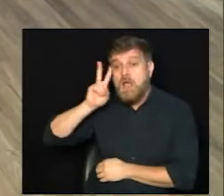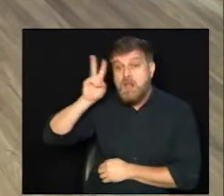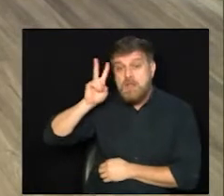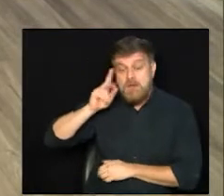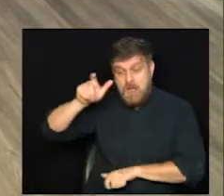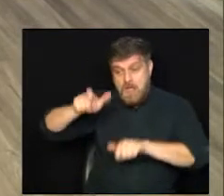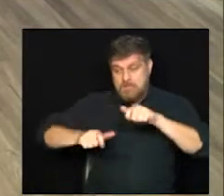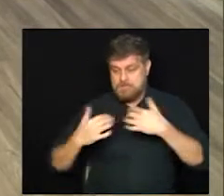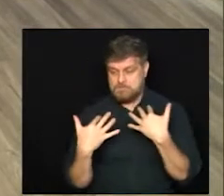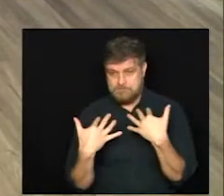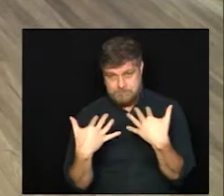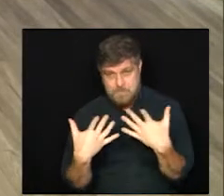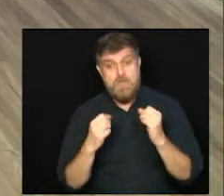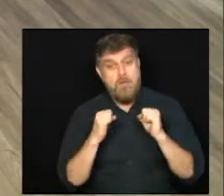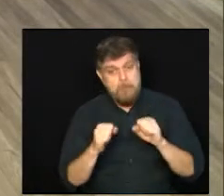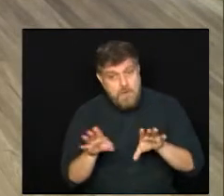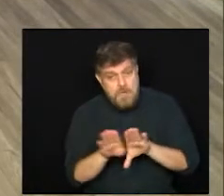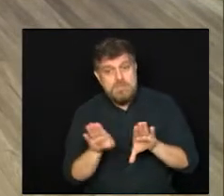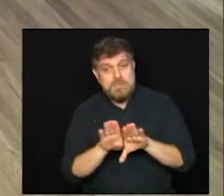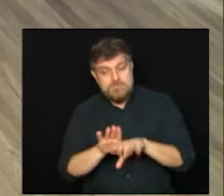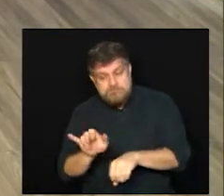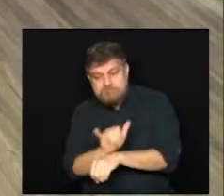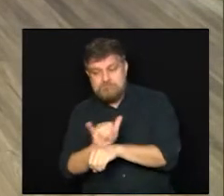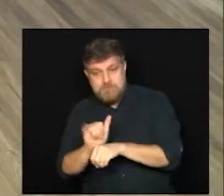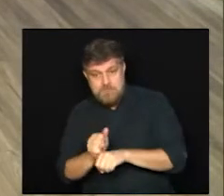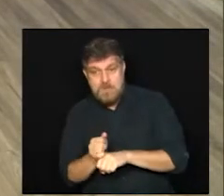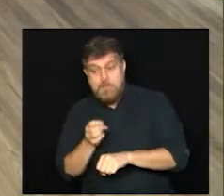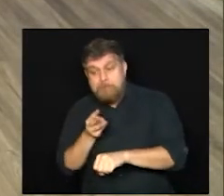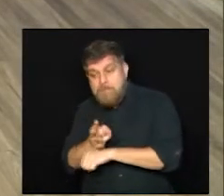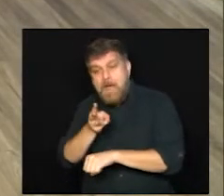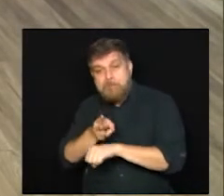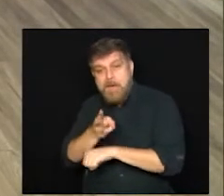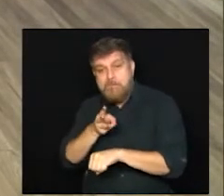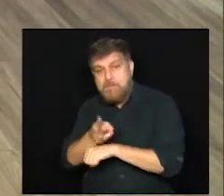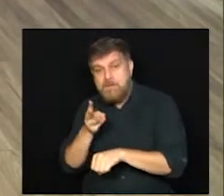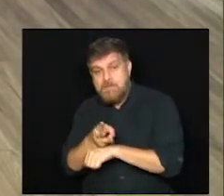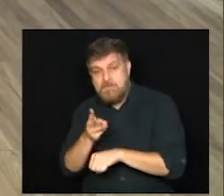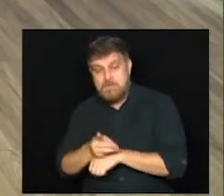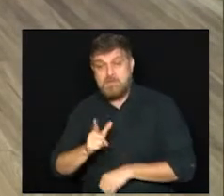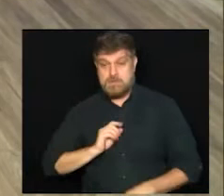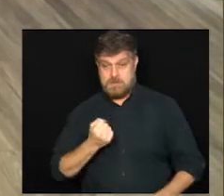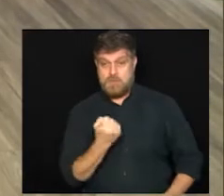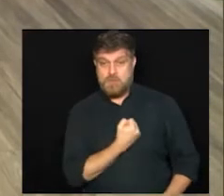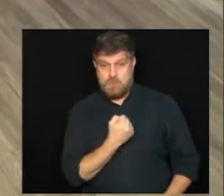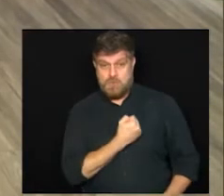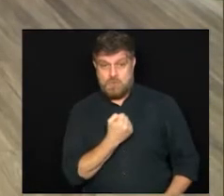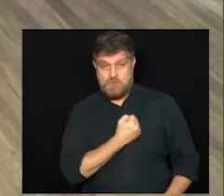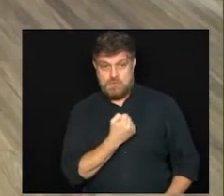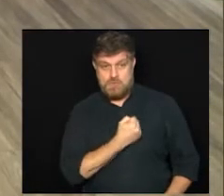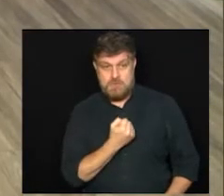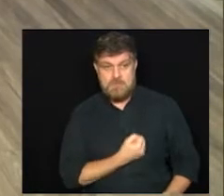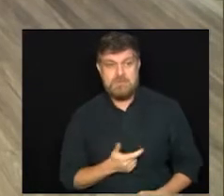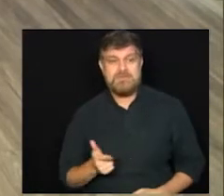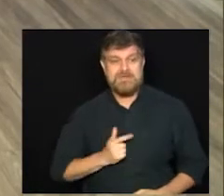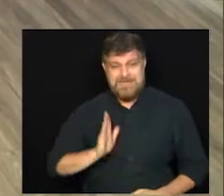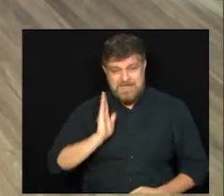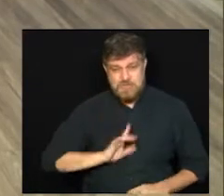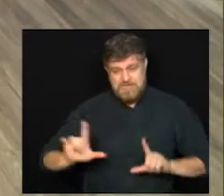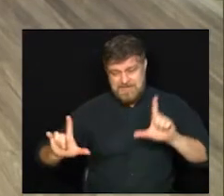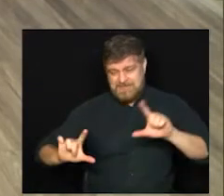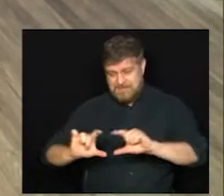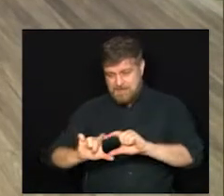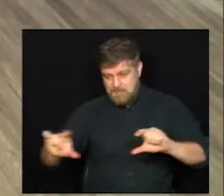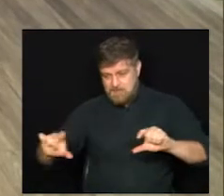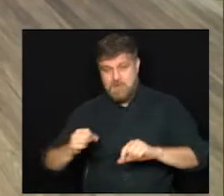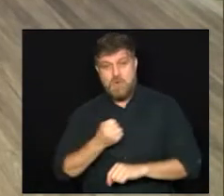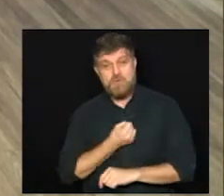está nos acompanhando também tem a possibilidade de enviar uma pergunta através do número do nosso WhatsApp, 19 é o DDD